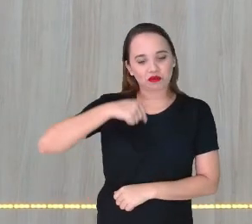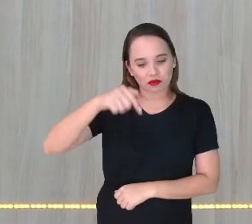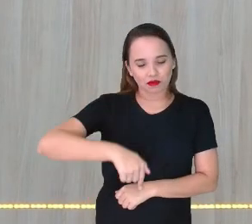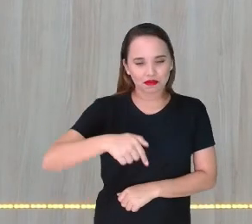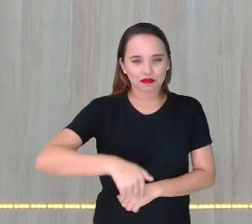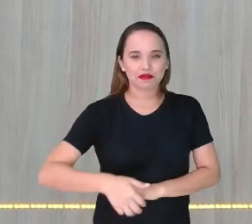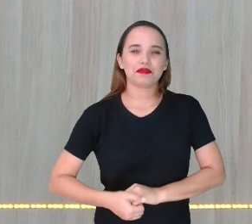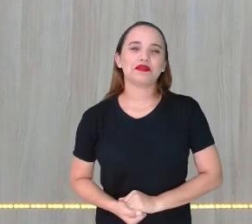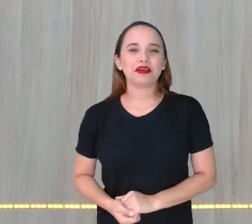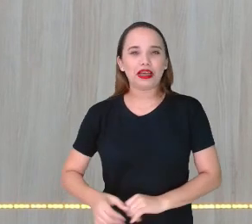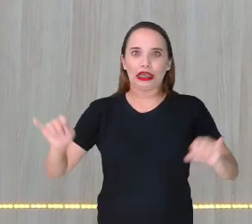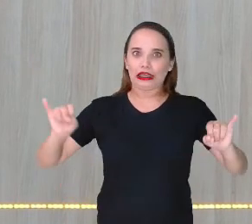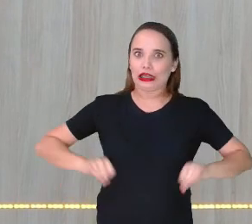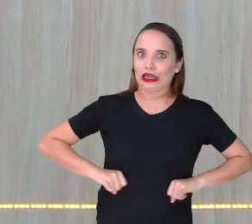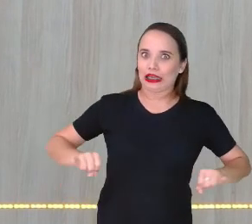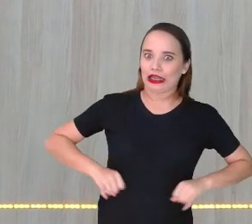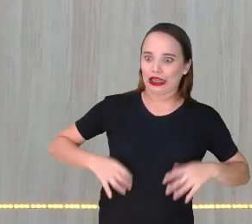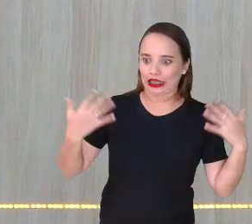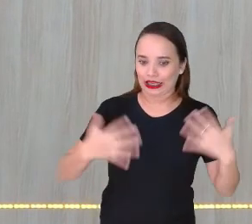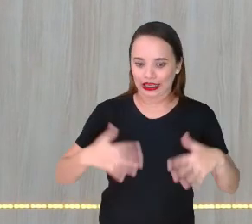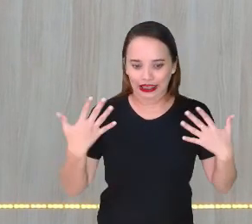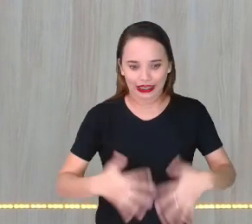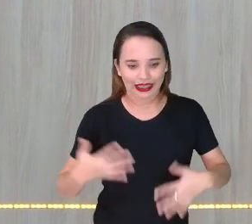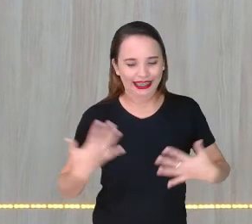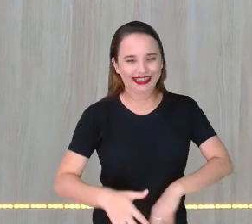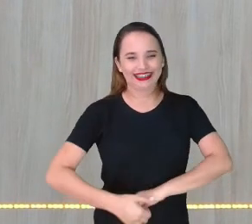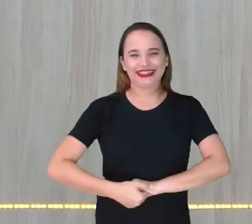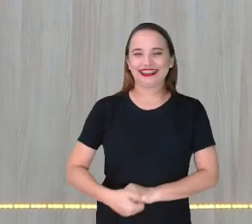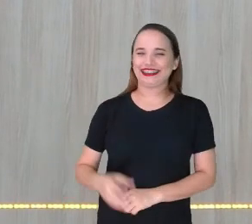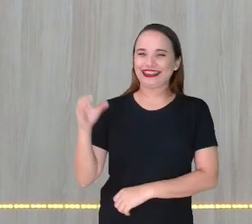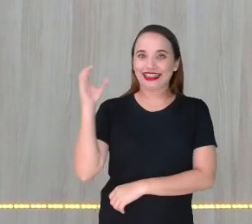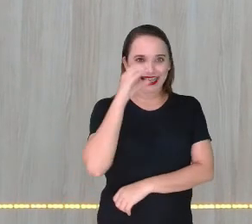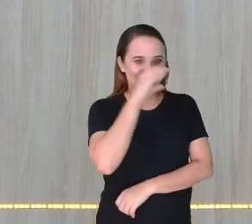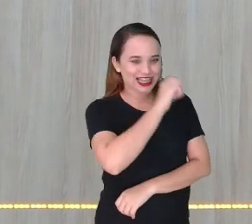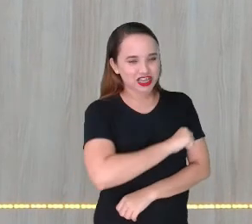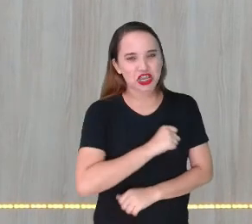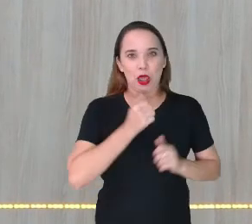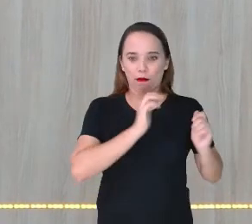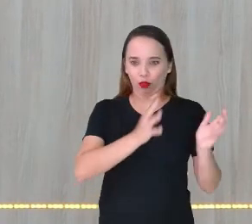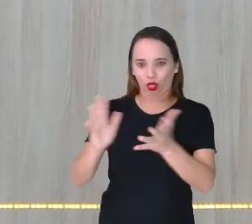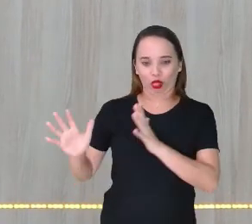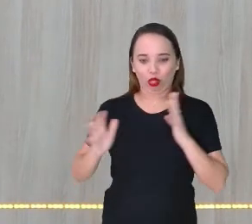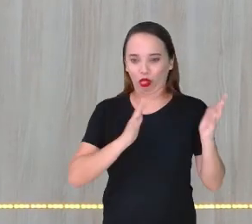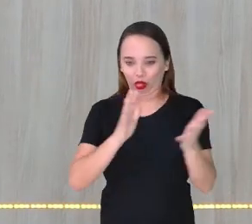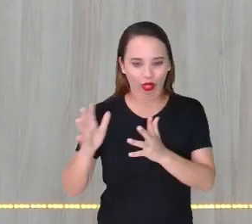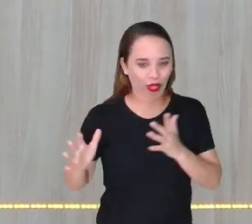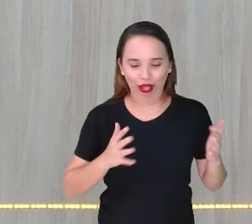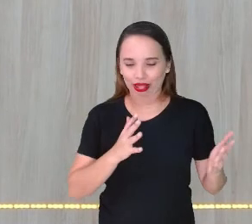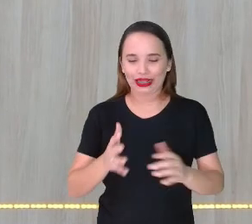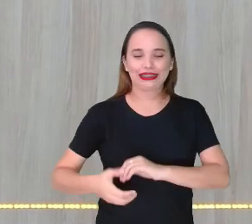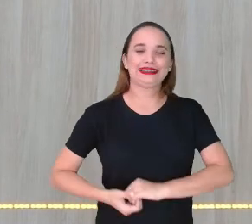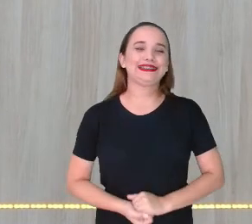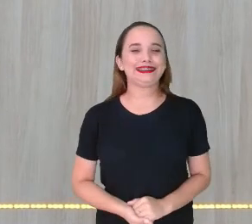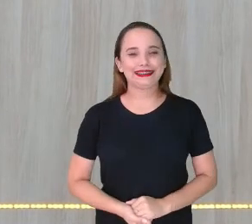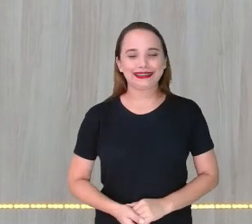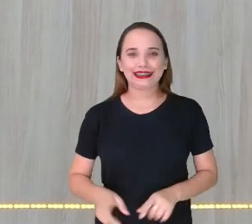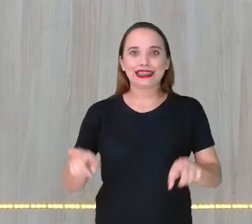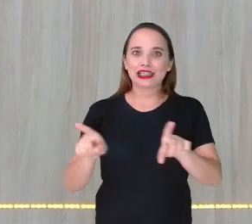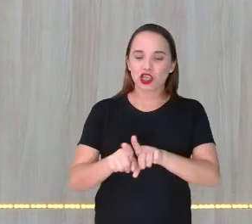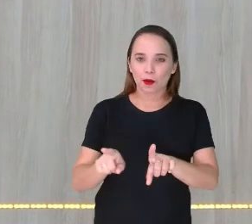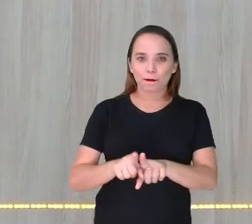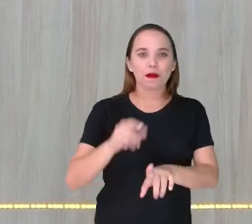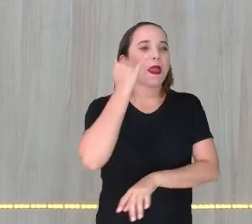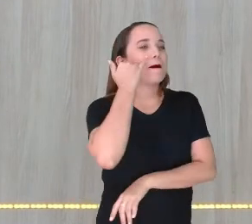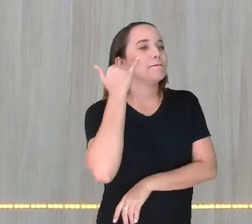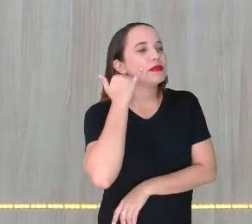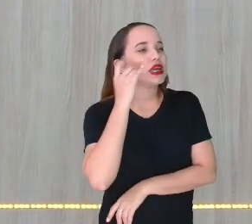aqui sofrendo com a correria de falar aí com a minha fala apressada, né? A Billy